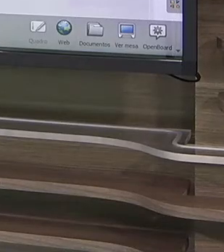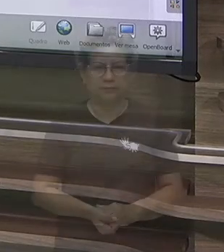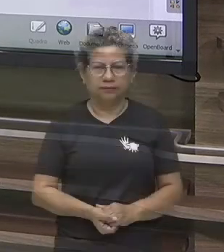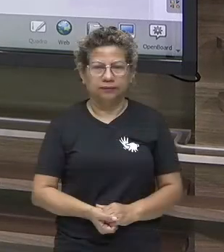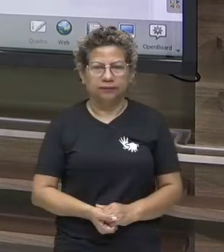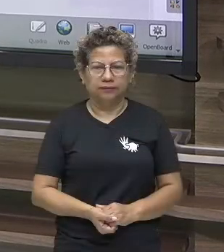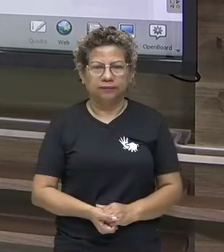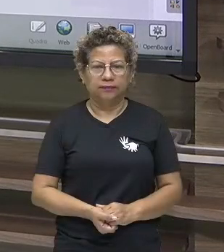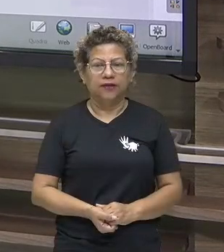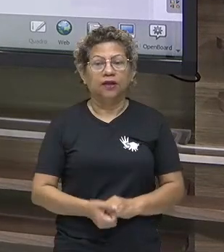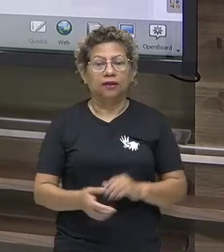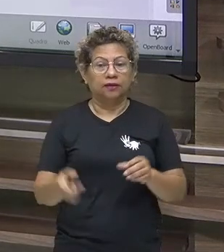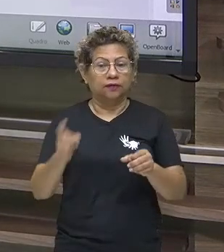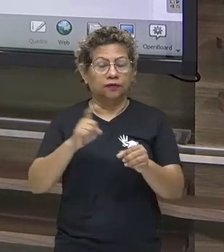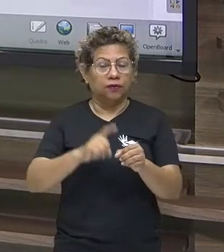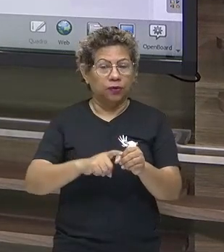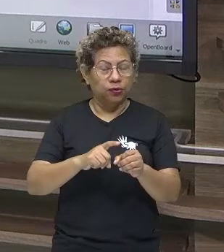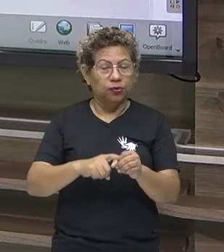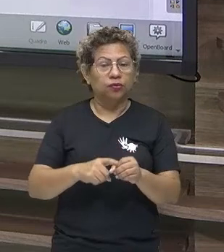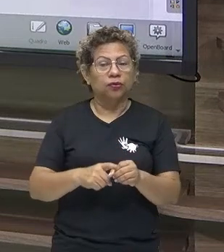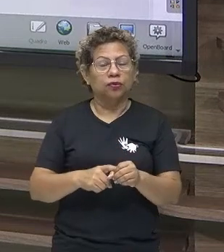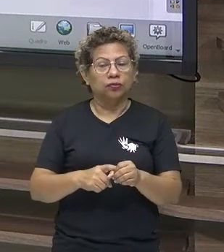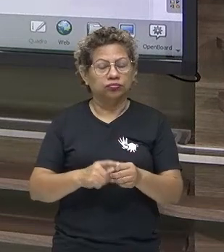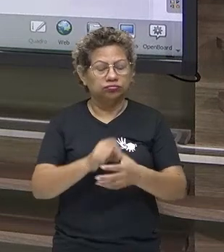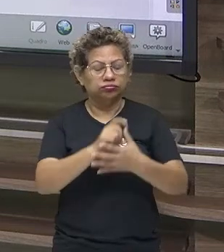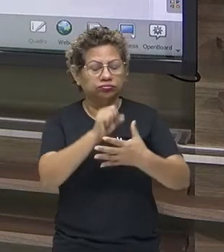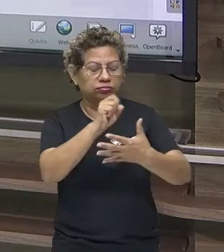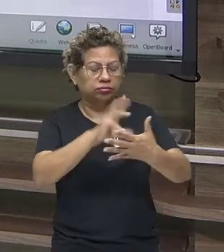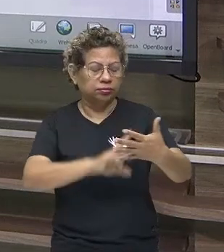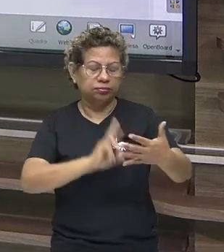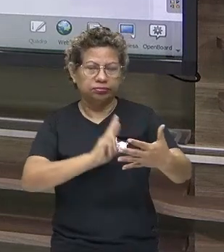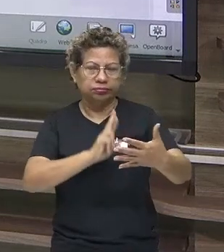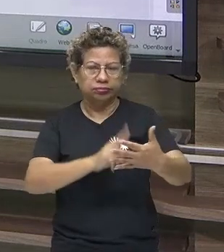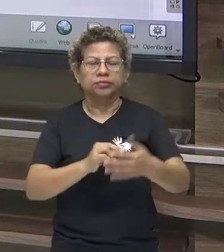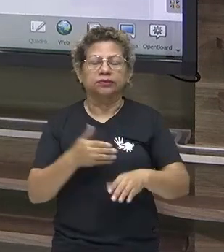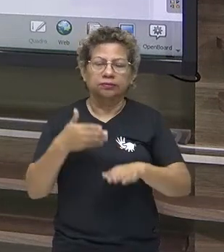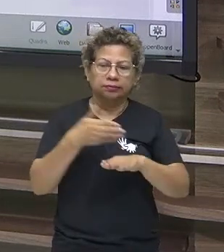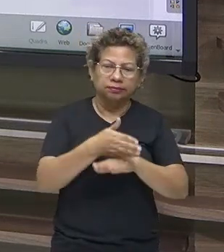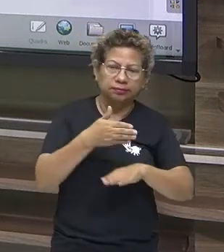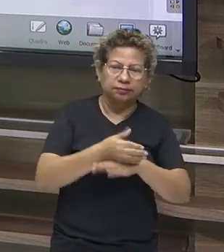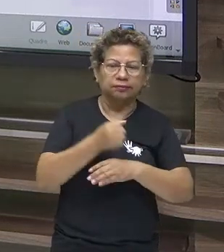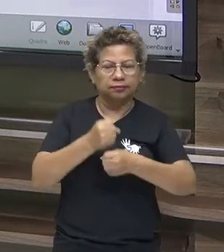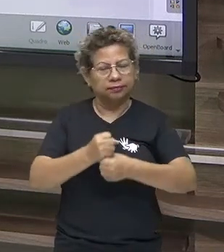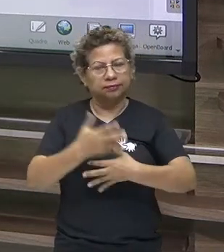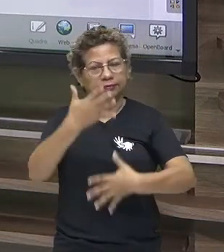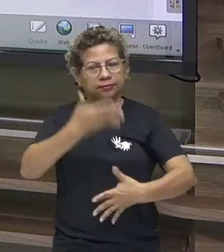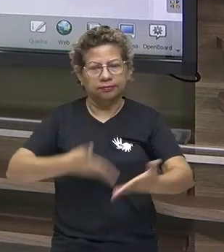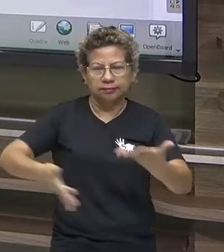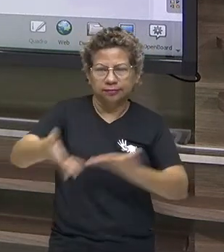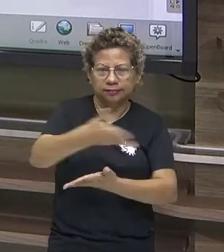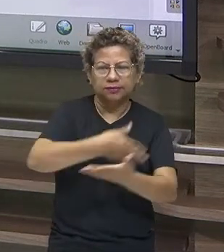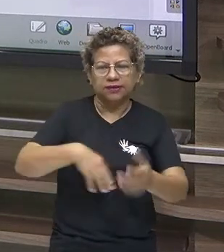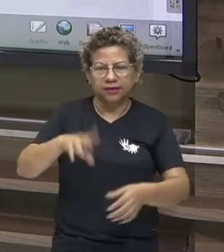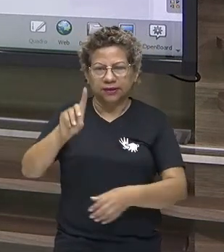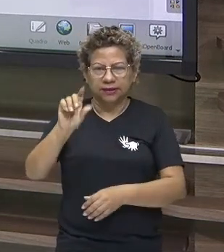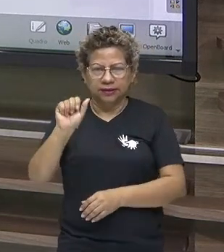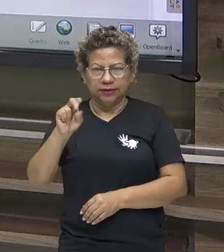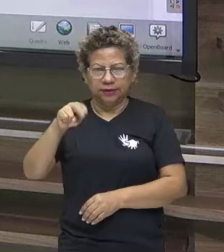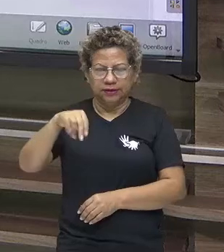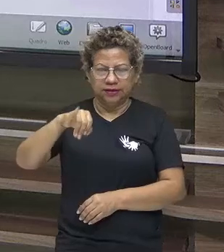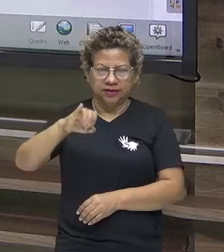bem, queridos alunos, estamos de volta aqui para a nossa interatividade, a participação aqui do nosso aluno Daniel